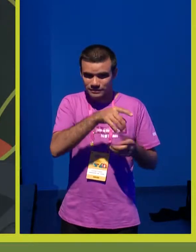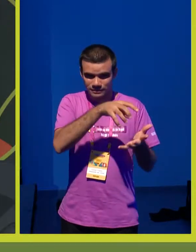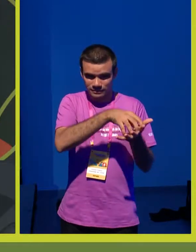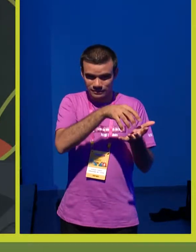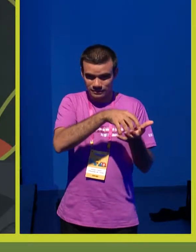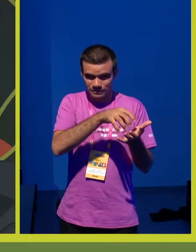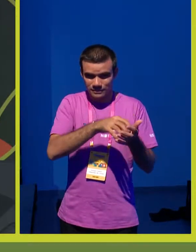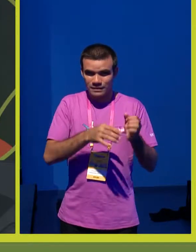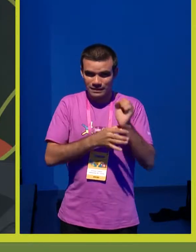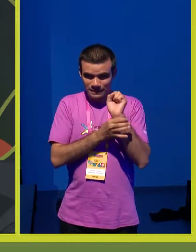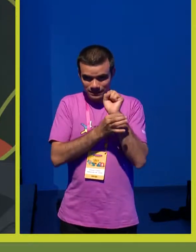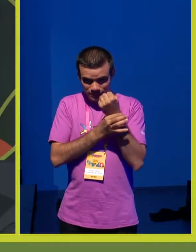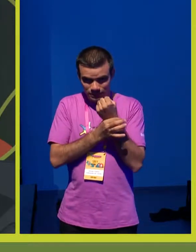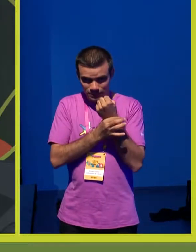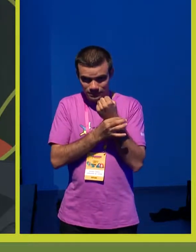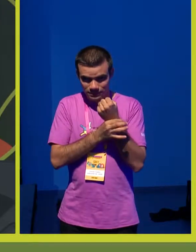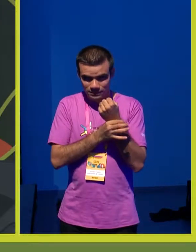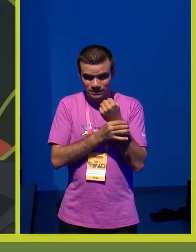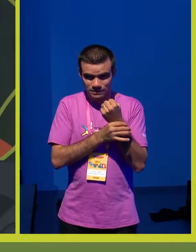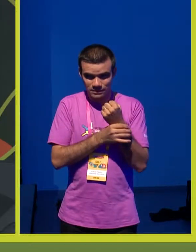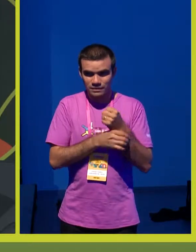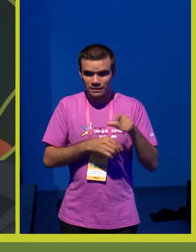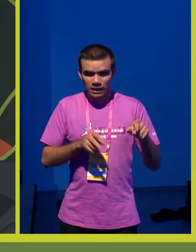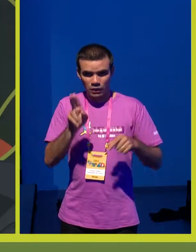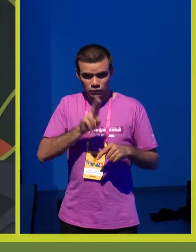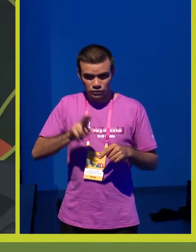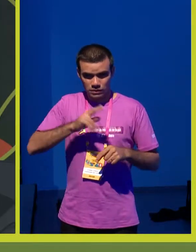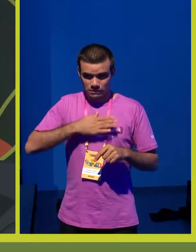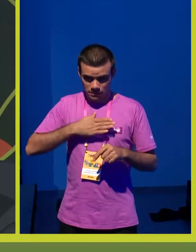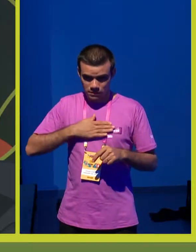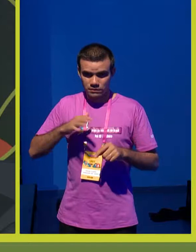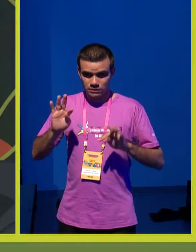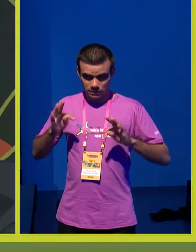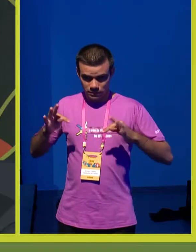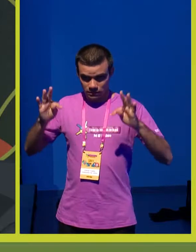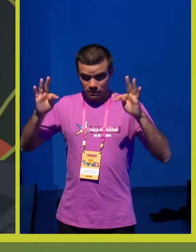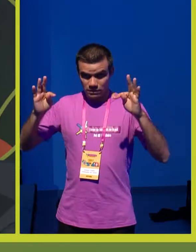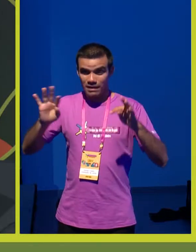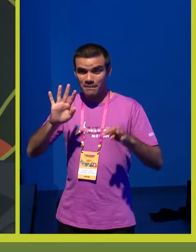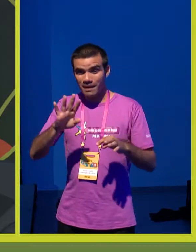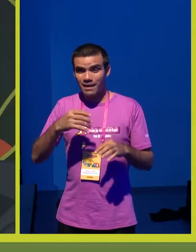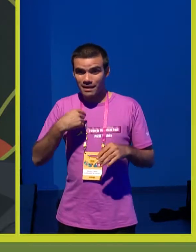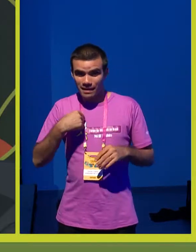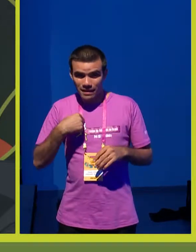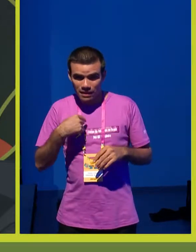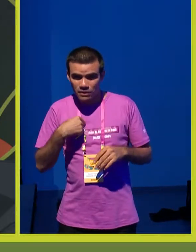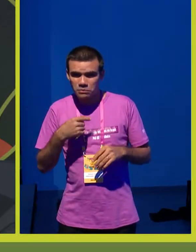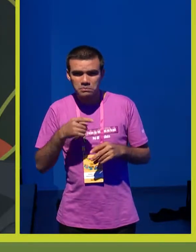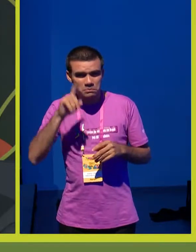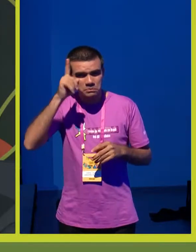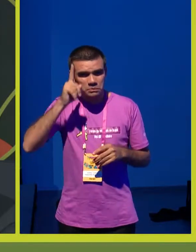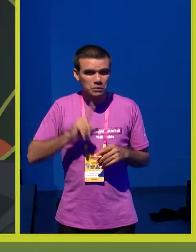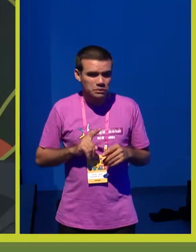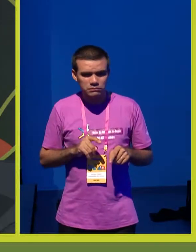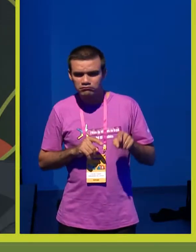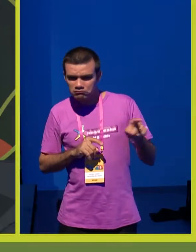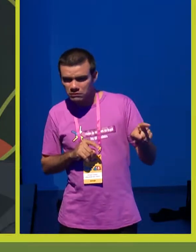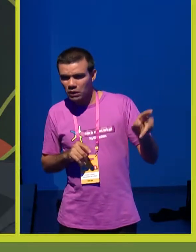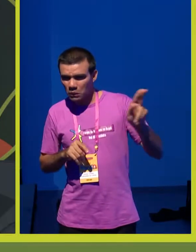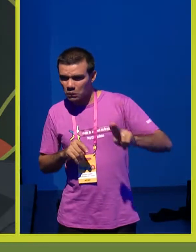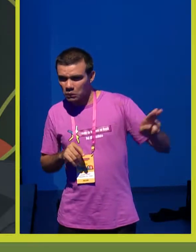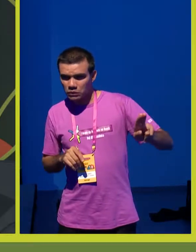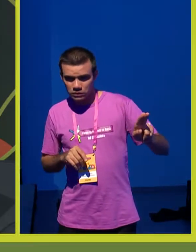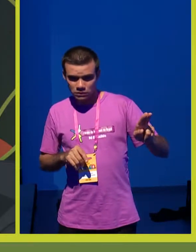segurança pública o órgão de segurança pública está usando a minha tecnologia mas eu não sei exatamente se ele está